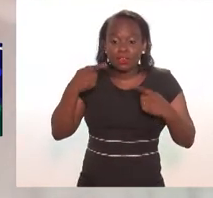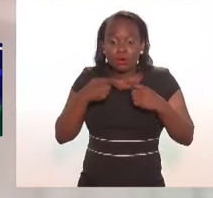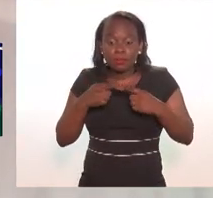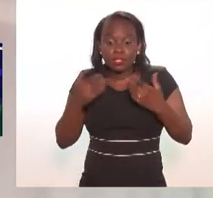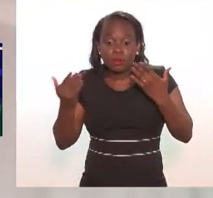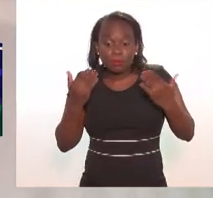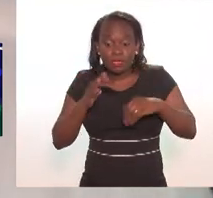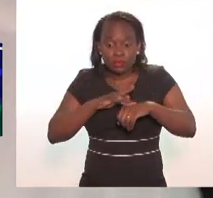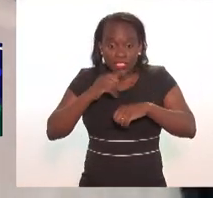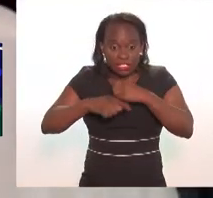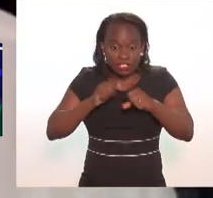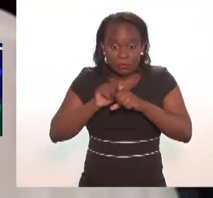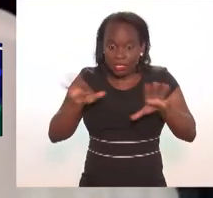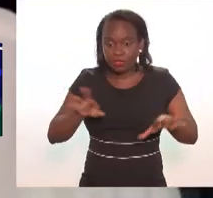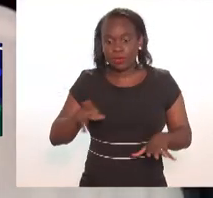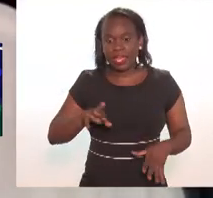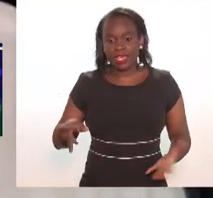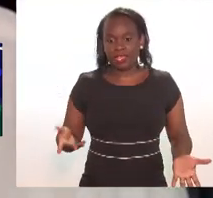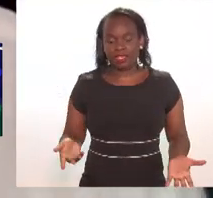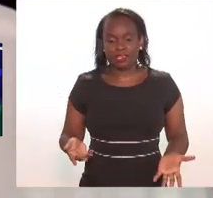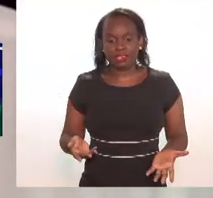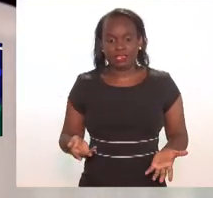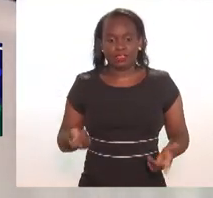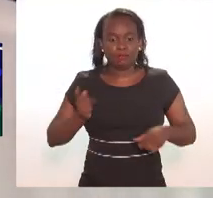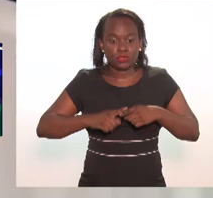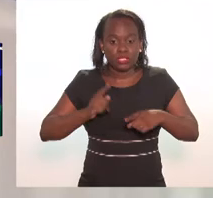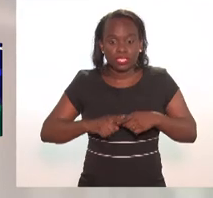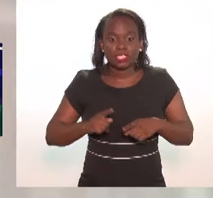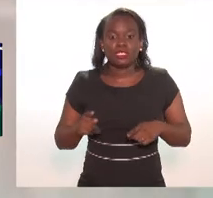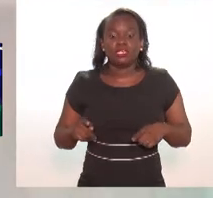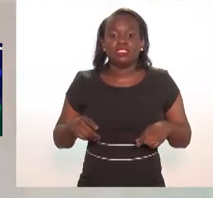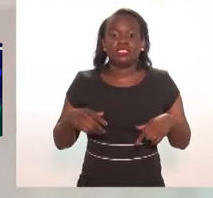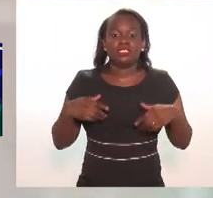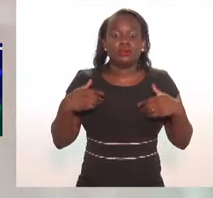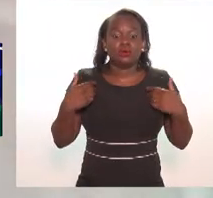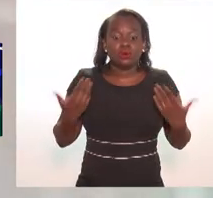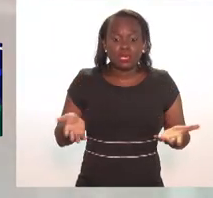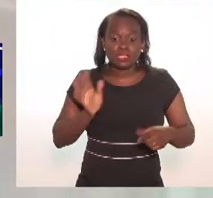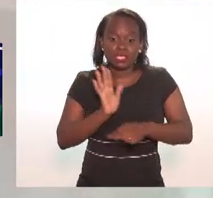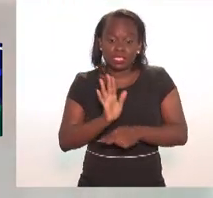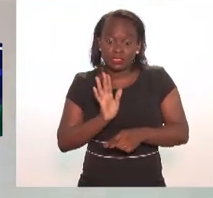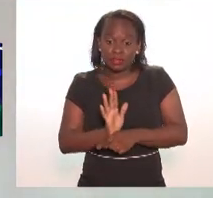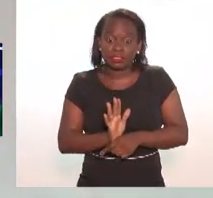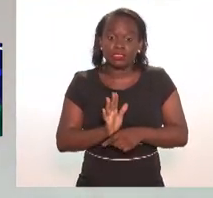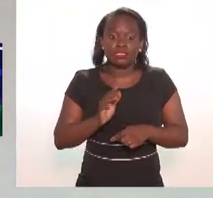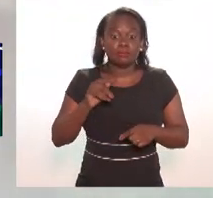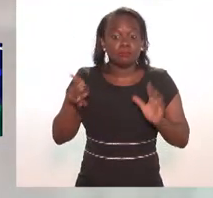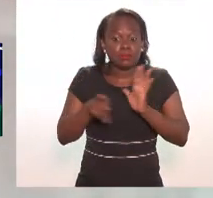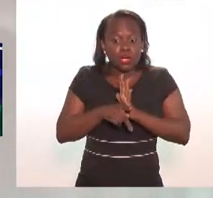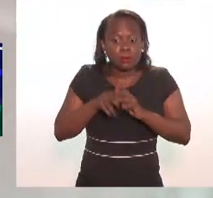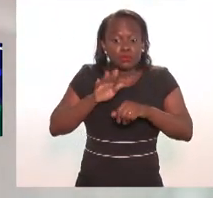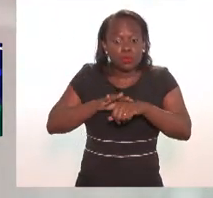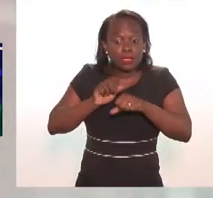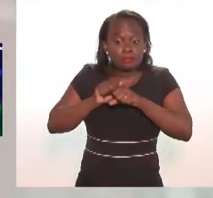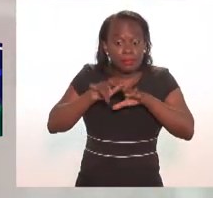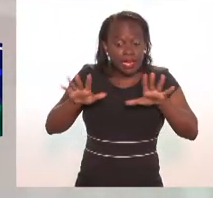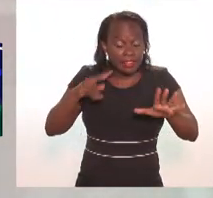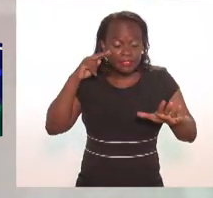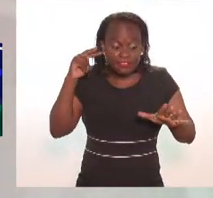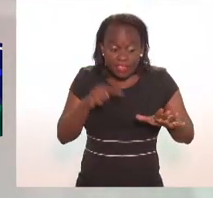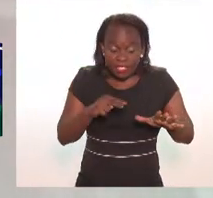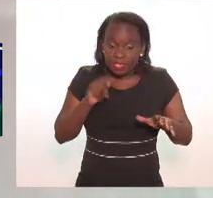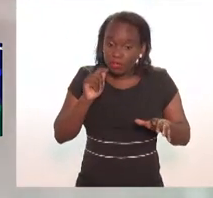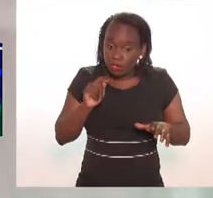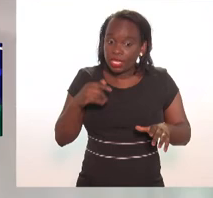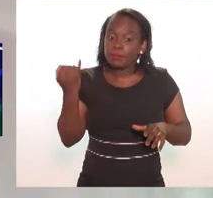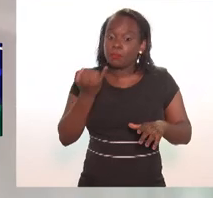dentro de uma pandemia? Não é. Porque quando se define, do ponto de vista epidemiológico, o que é